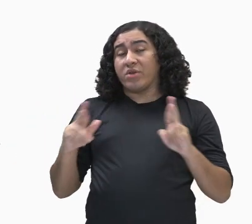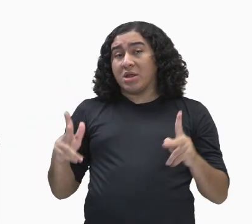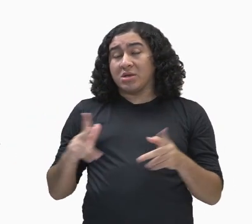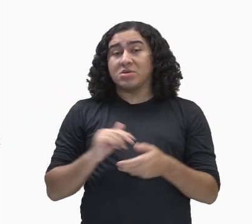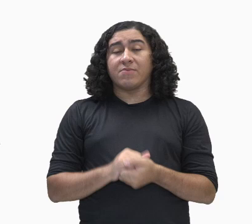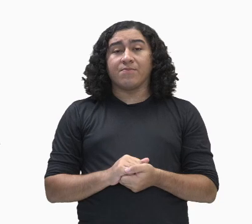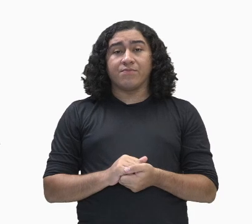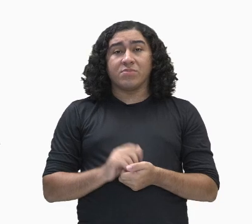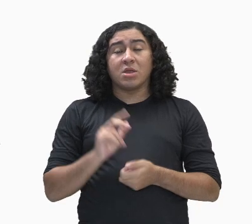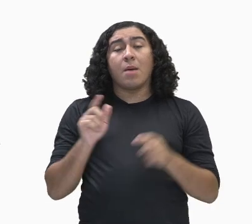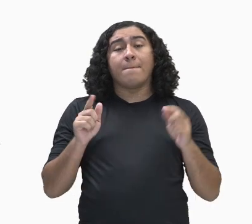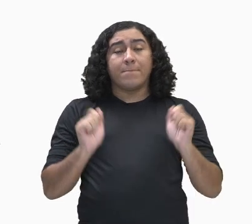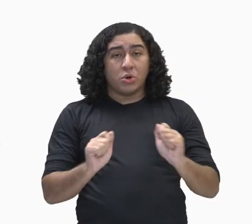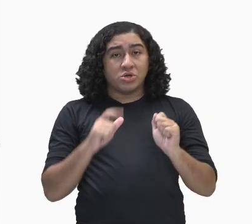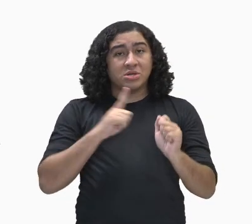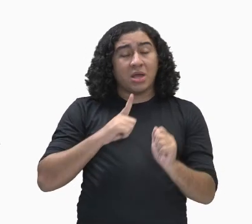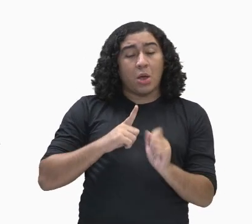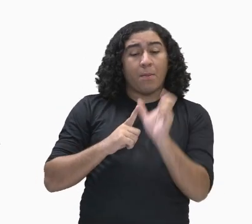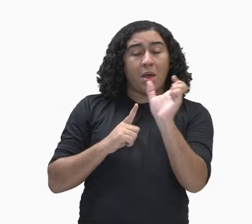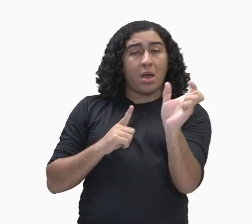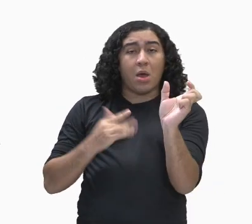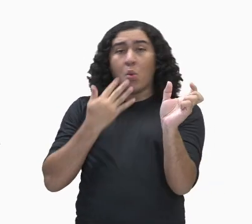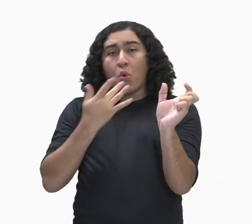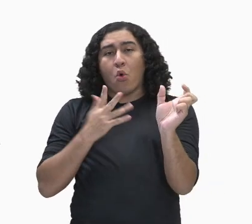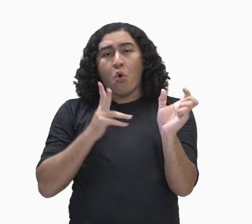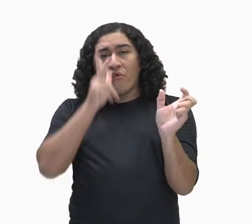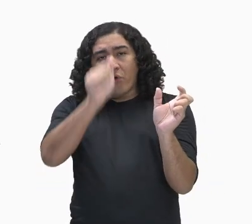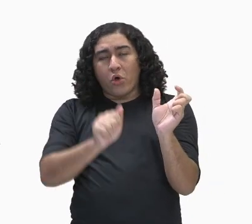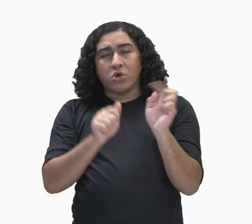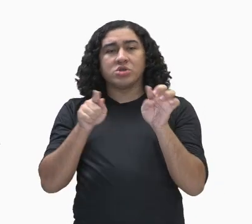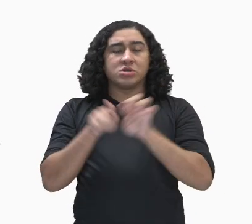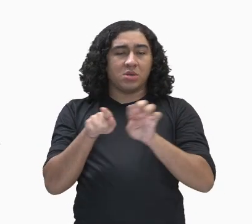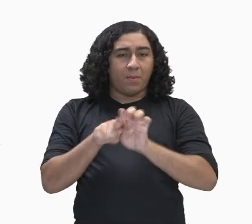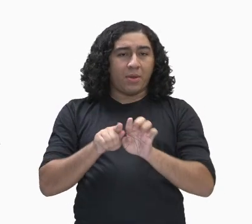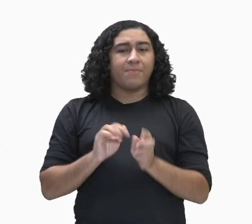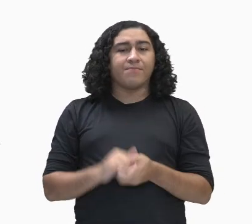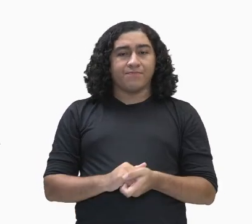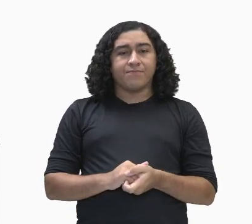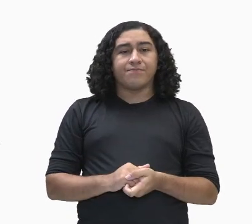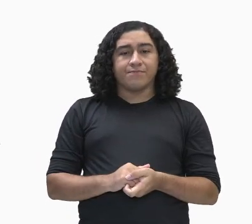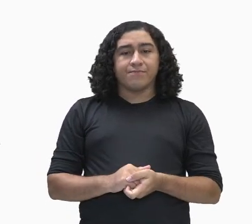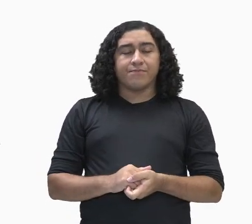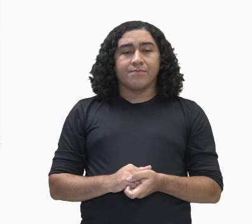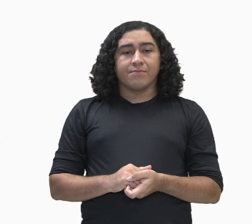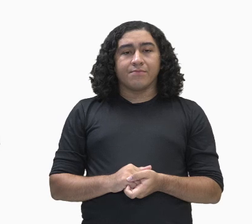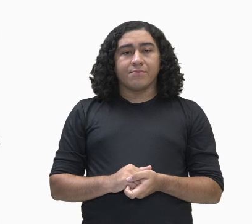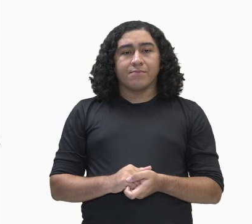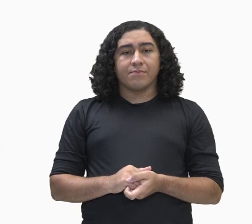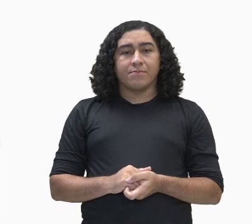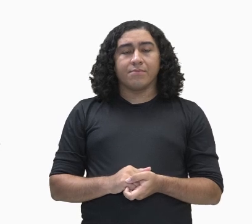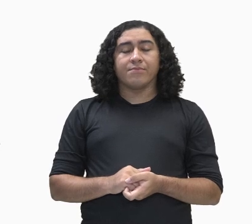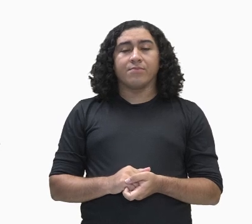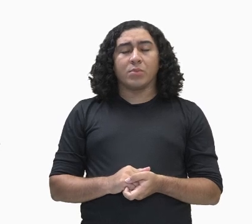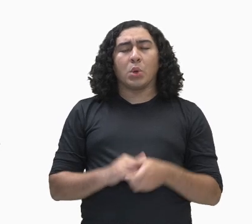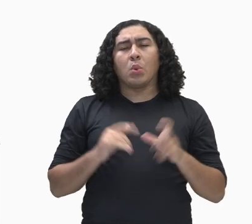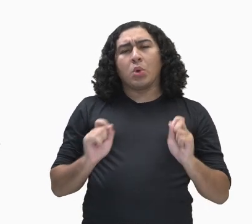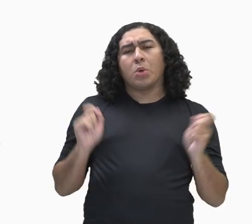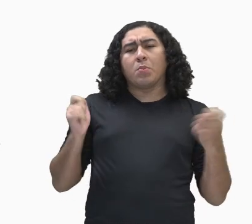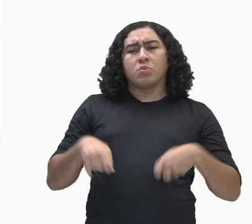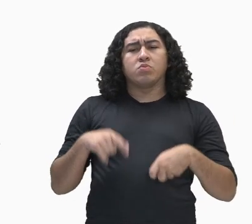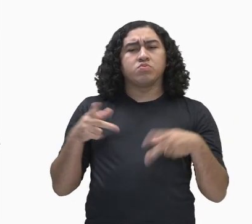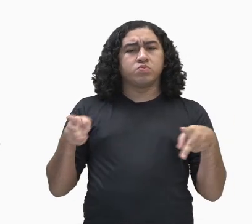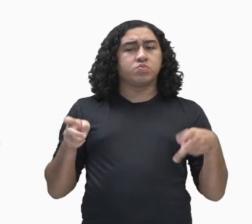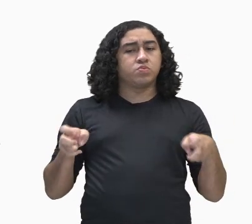e o resto do texto todo está em black, né? Em preto, certo? O que mais que eu posso observar no meu